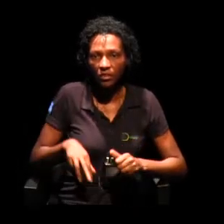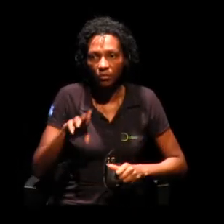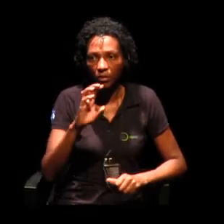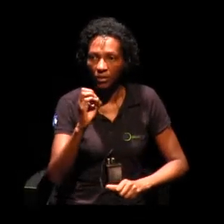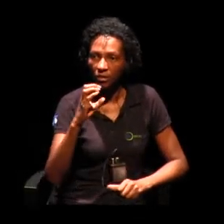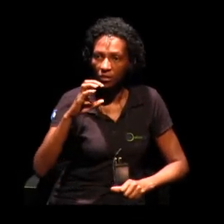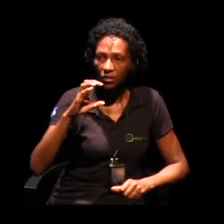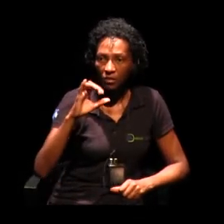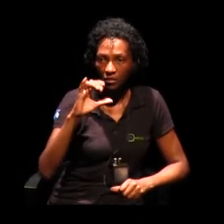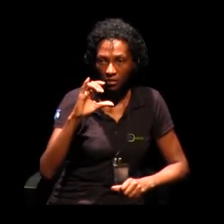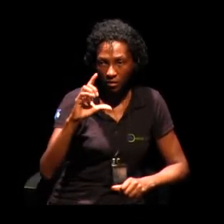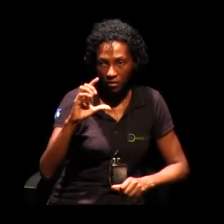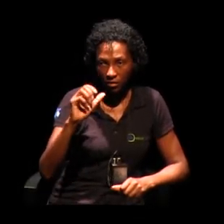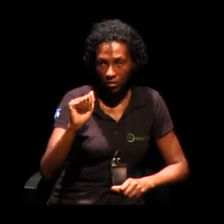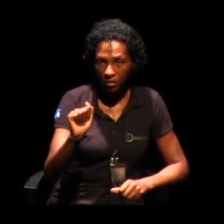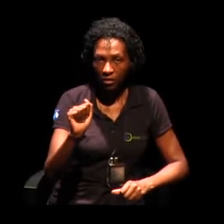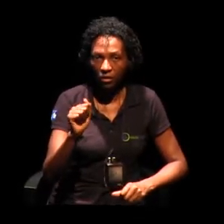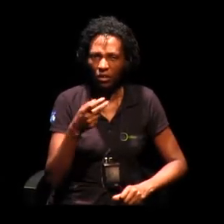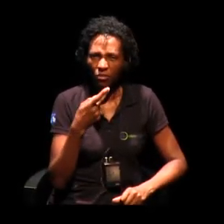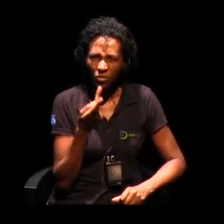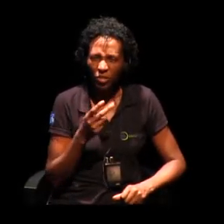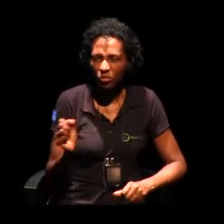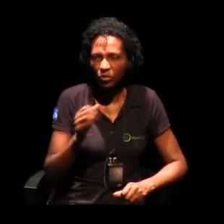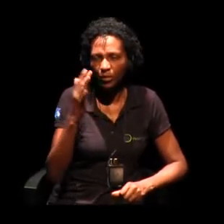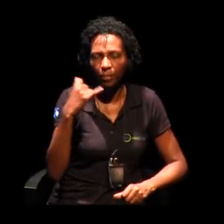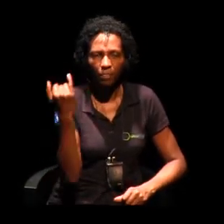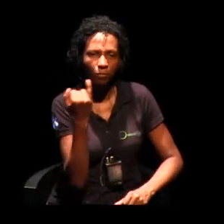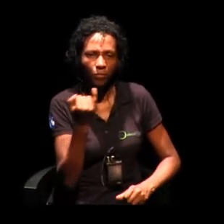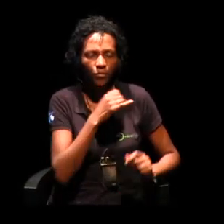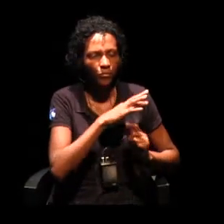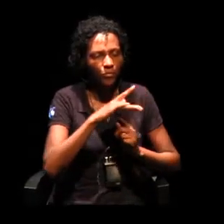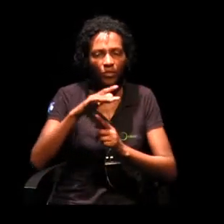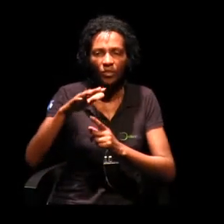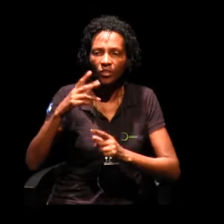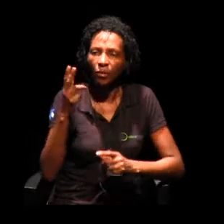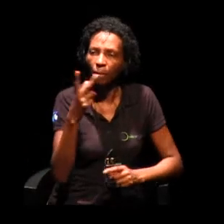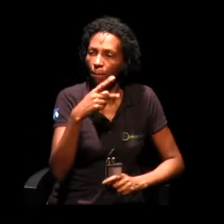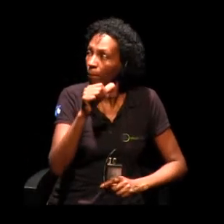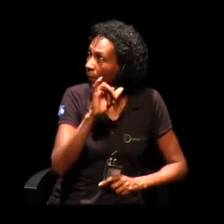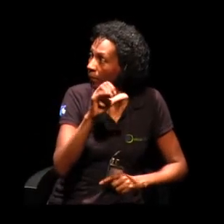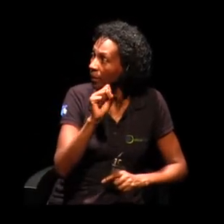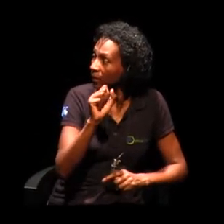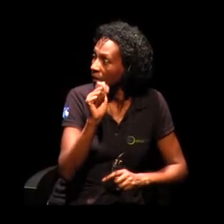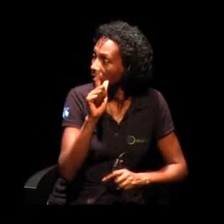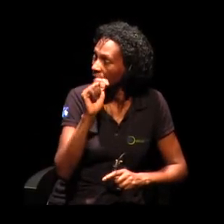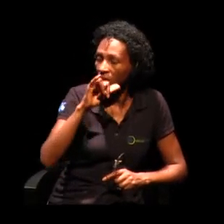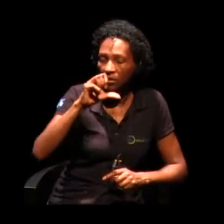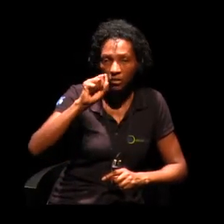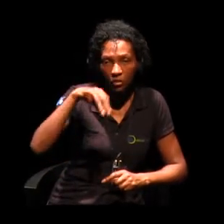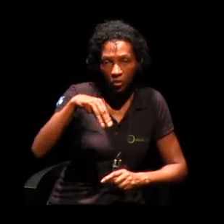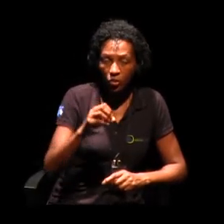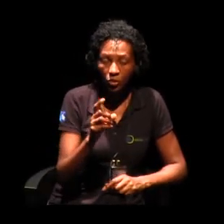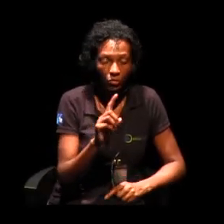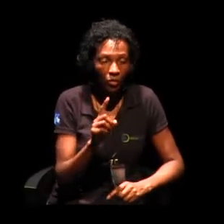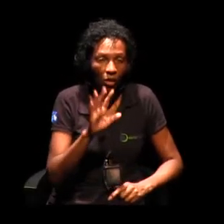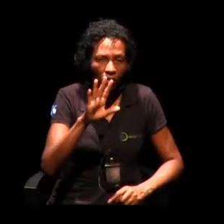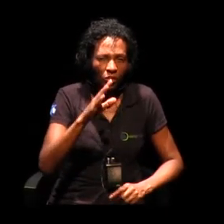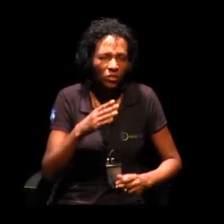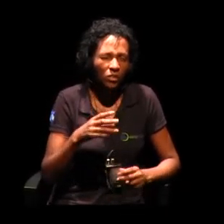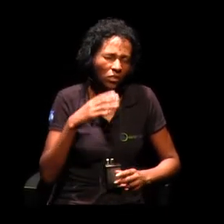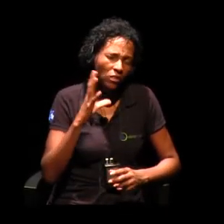numa época que as pessoas não estavam falando sobre o valor do paisagismo. Eles só começaram a visualizar e quantificar essas coisas mais